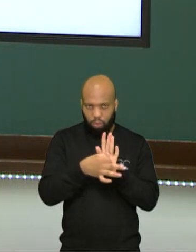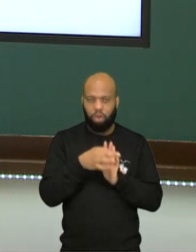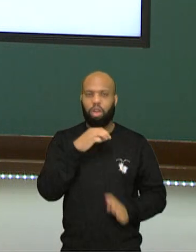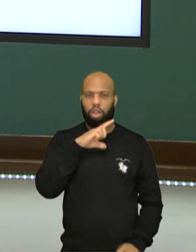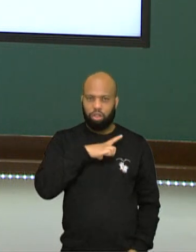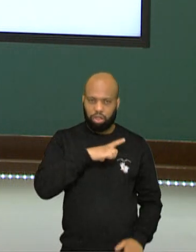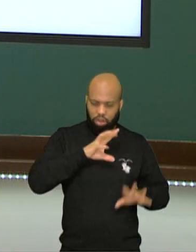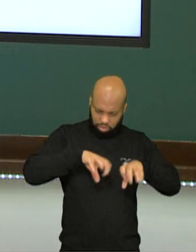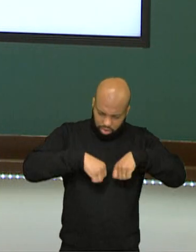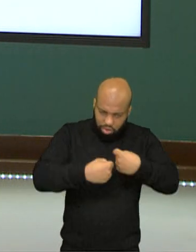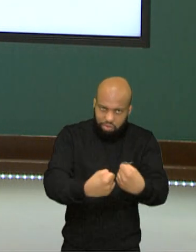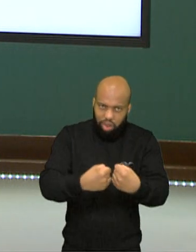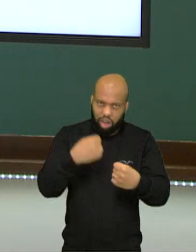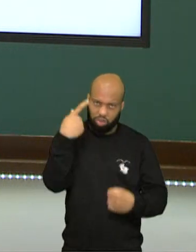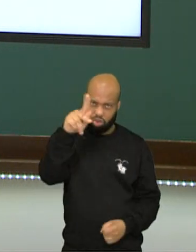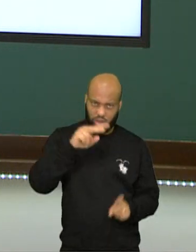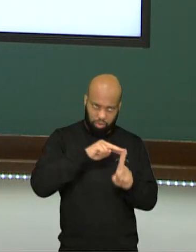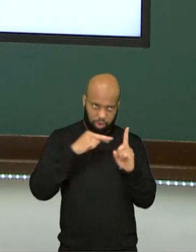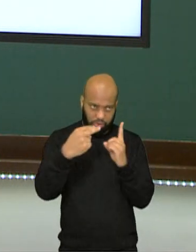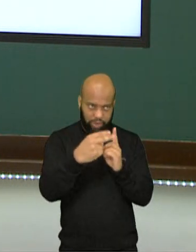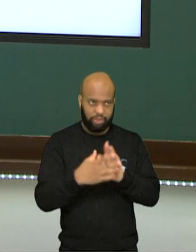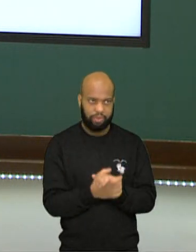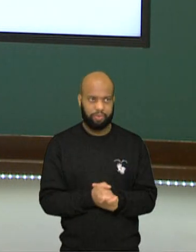estão defendendo o seu ponto de vista?